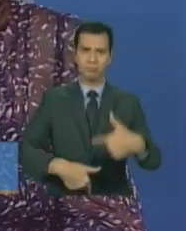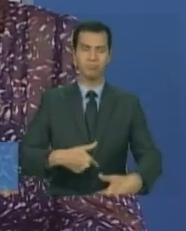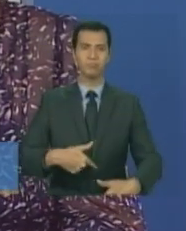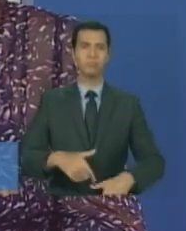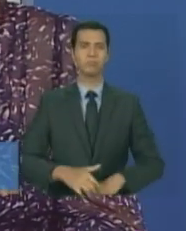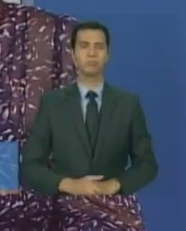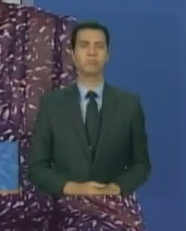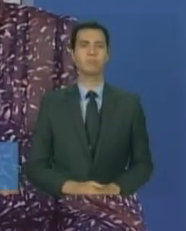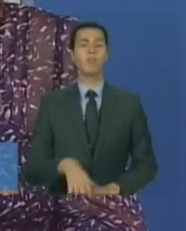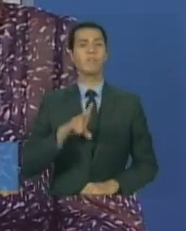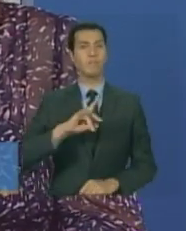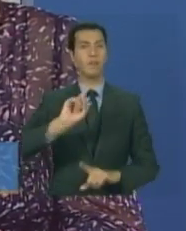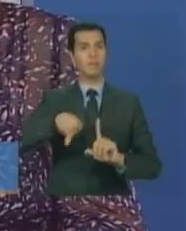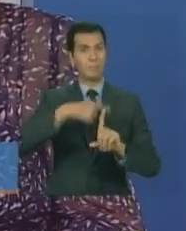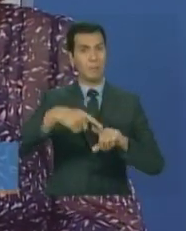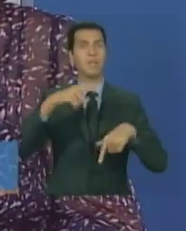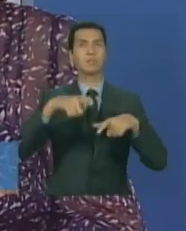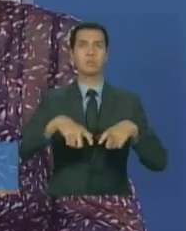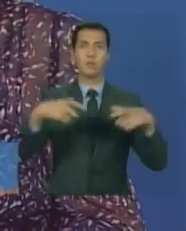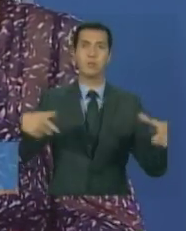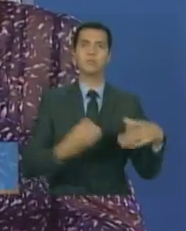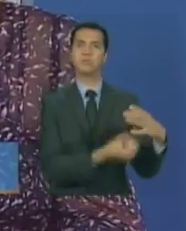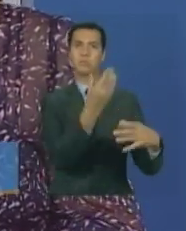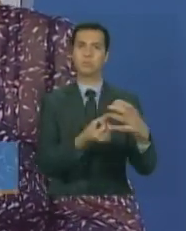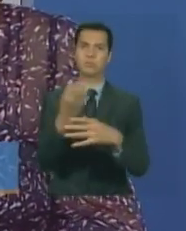mais expansão de CRAS,